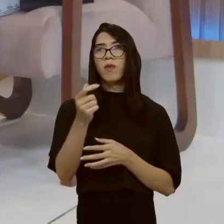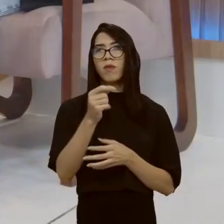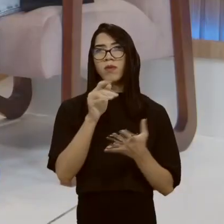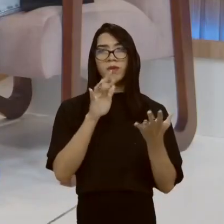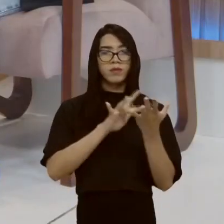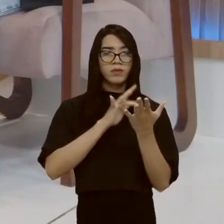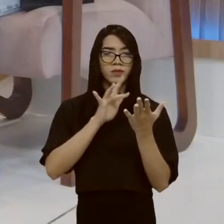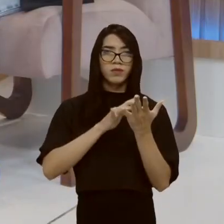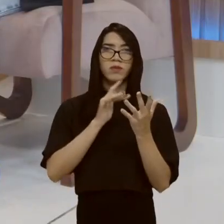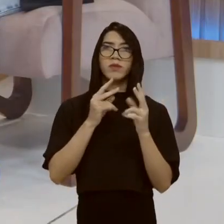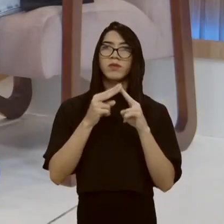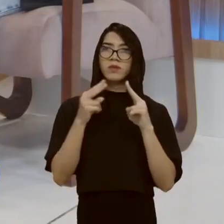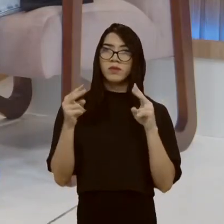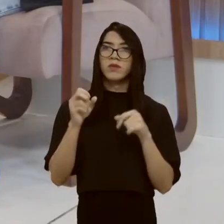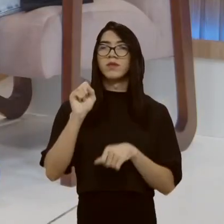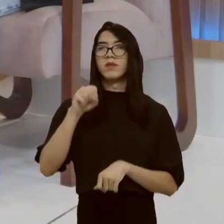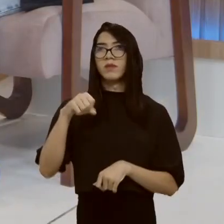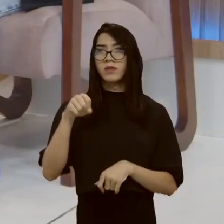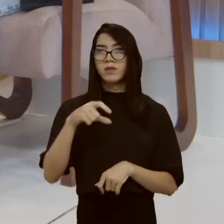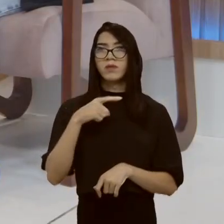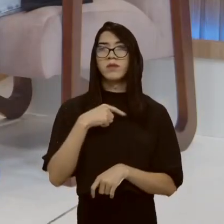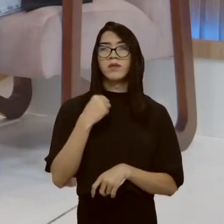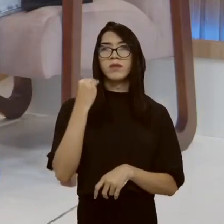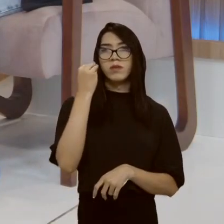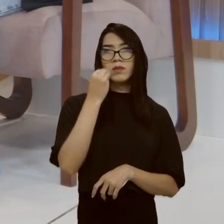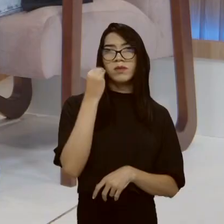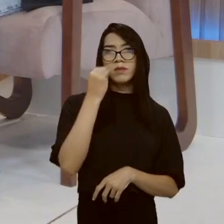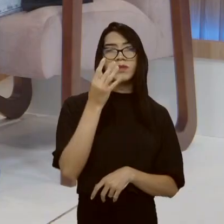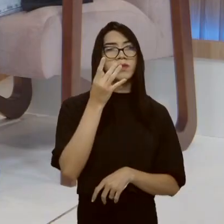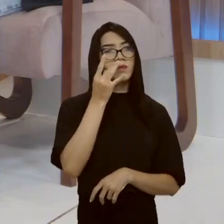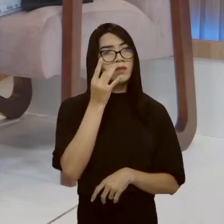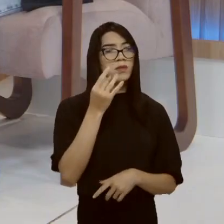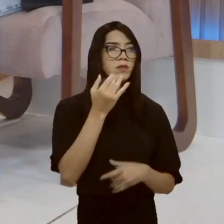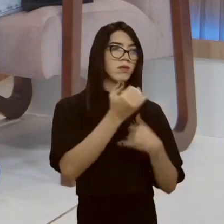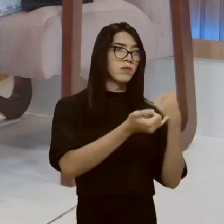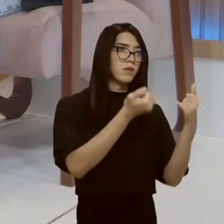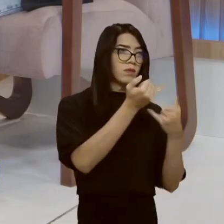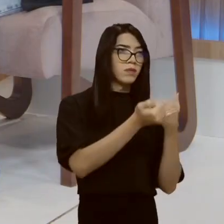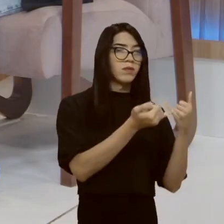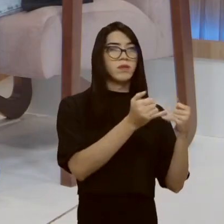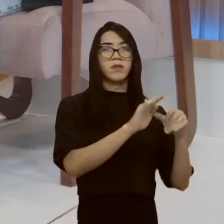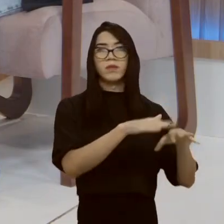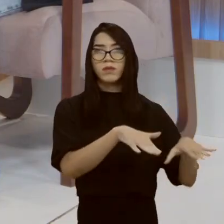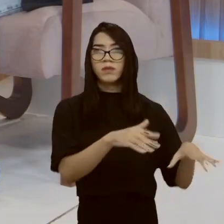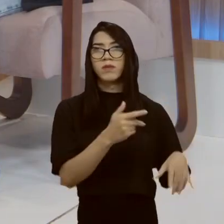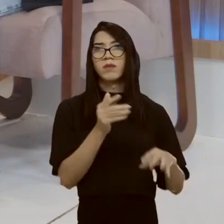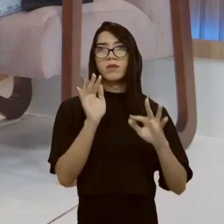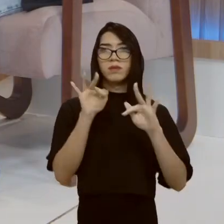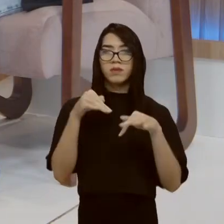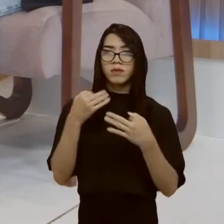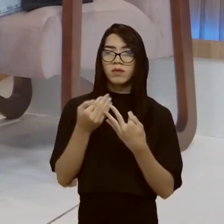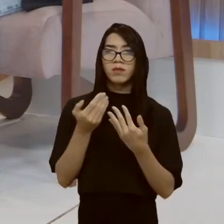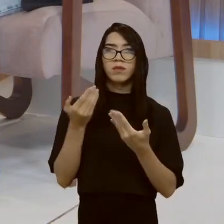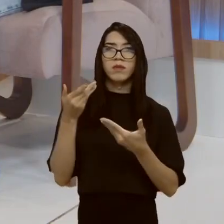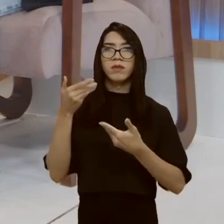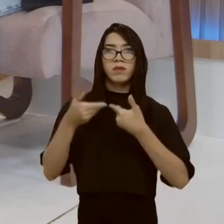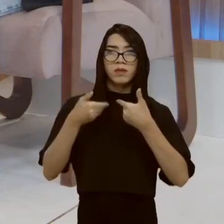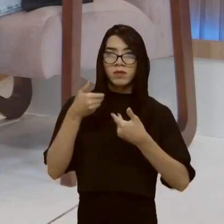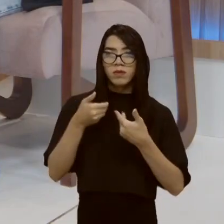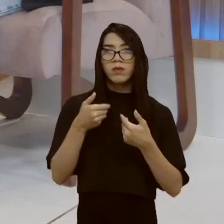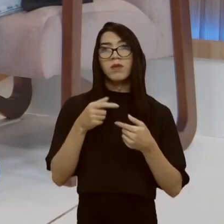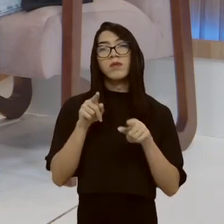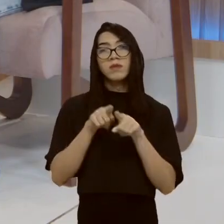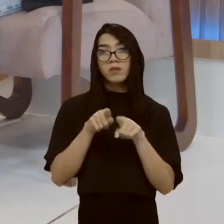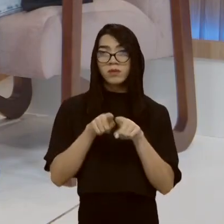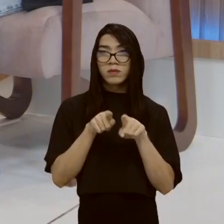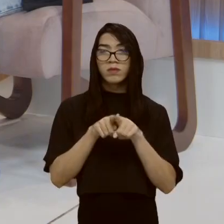ali inserido sim no nosso mundo real, a gente estava ali brincando com crianças, os nossos pais mediando dessa forma, então assim, a gente tá